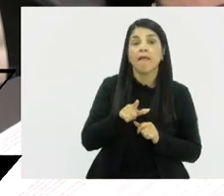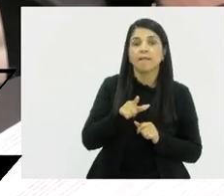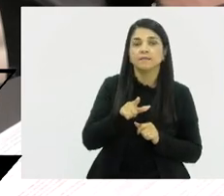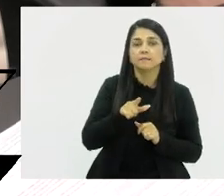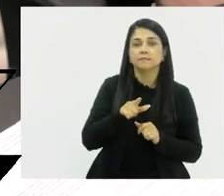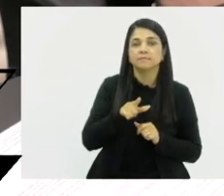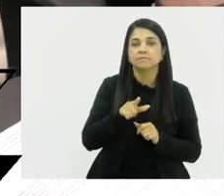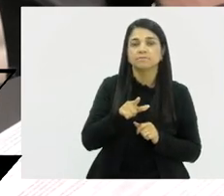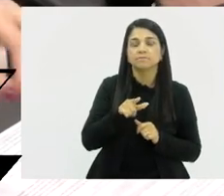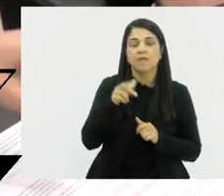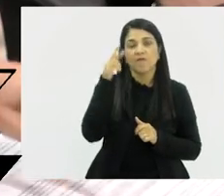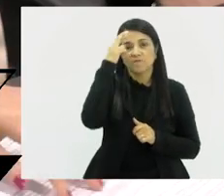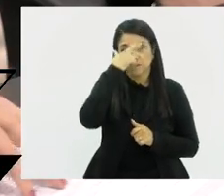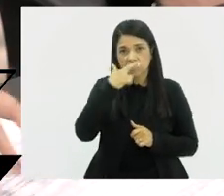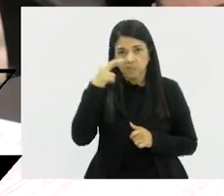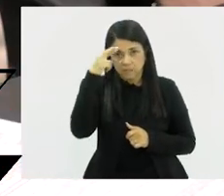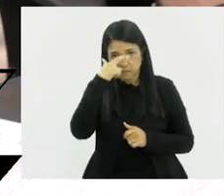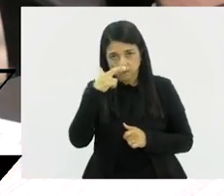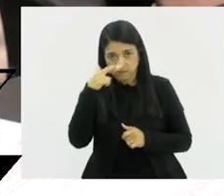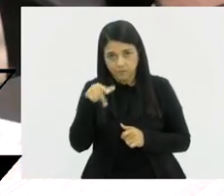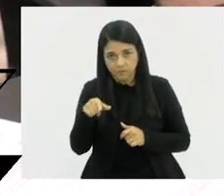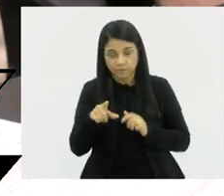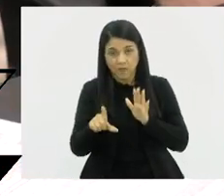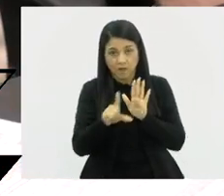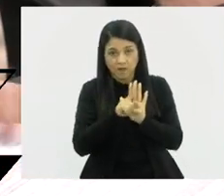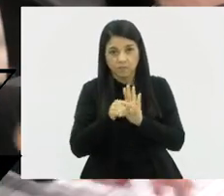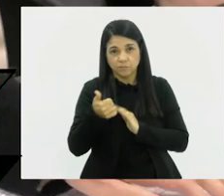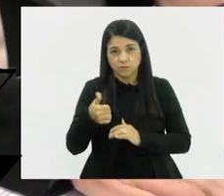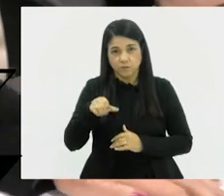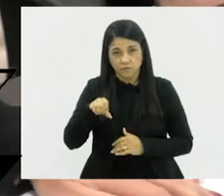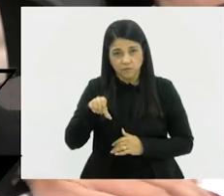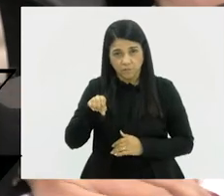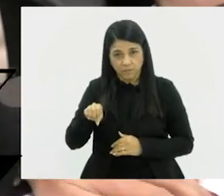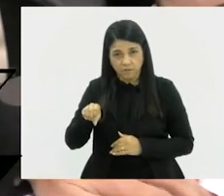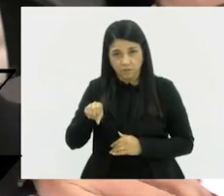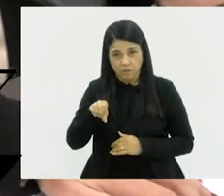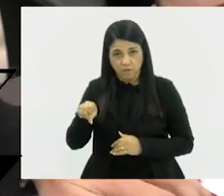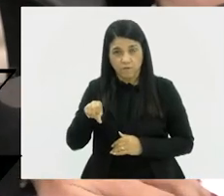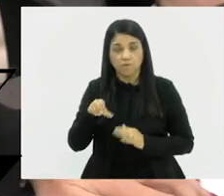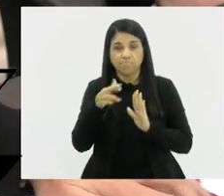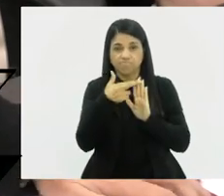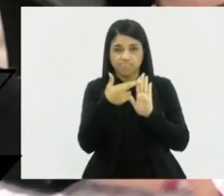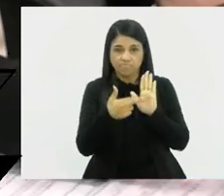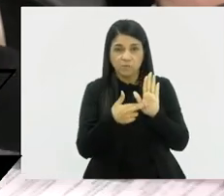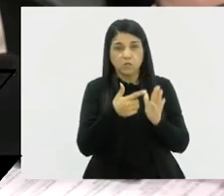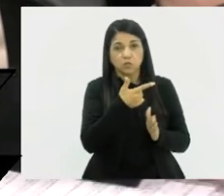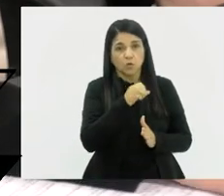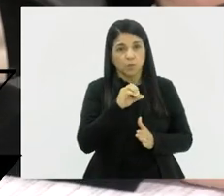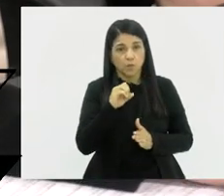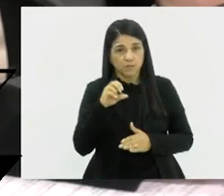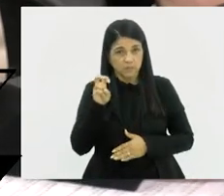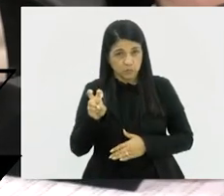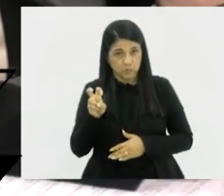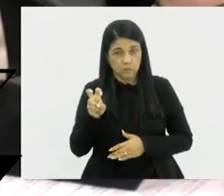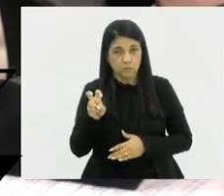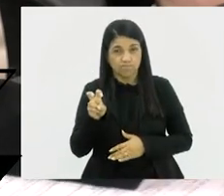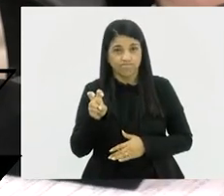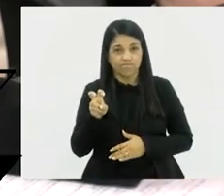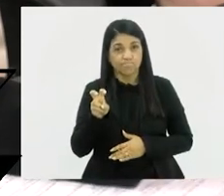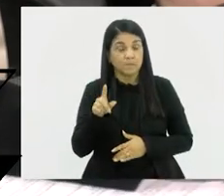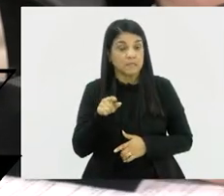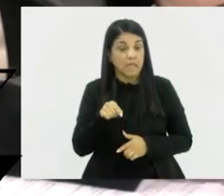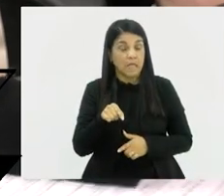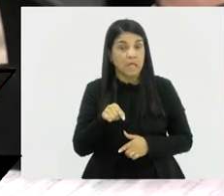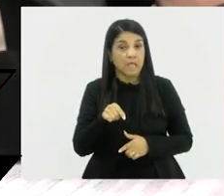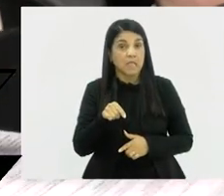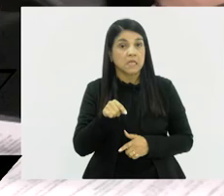a fiscalização. A lei de 99, ela foi regulamentada em 2005 e ainda não foi mencionada